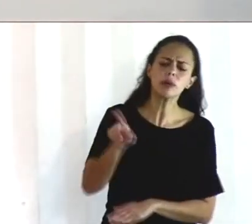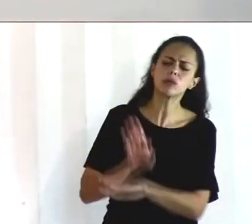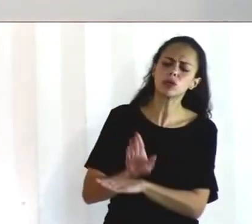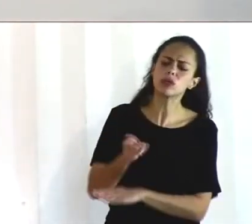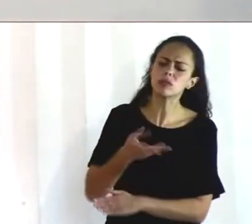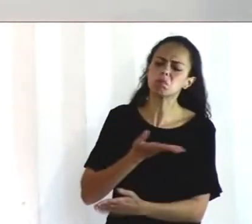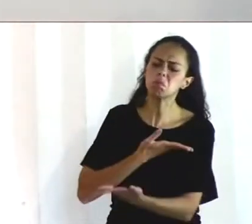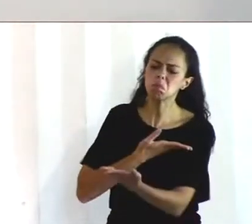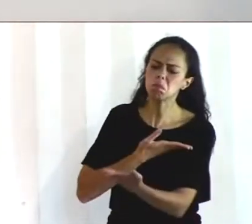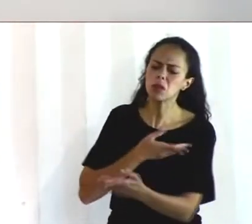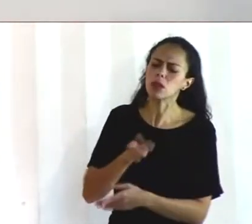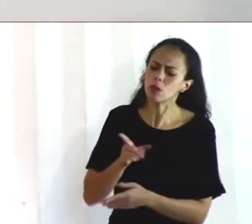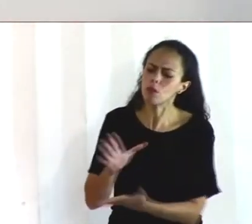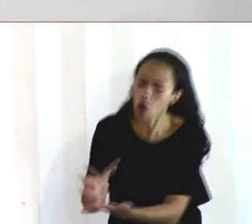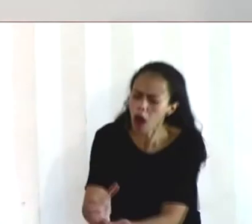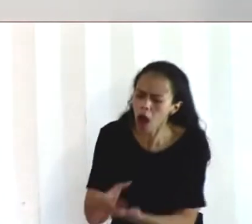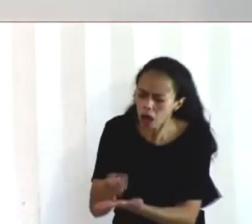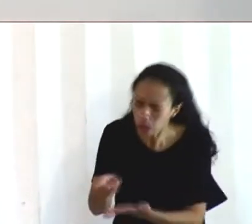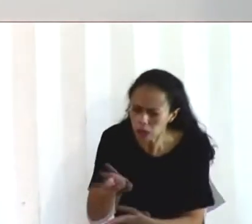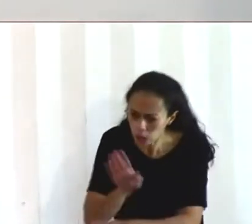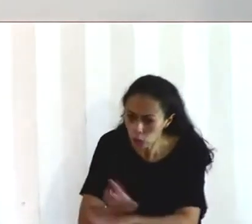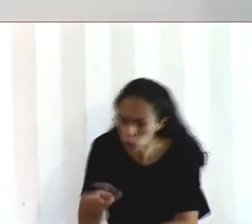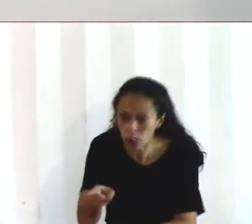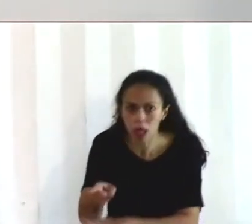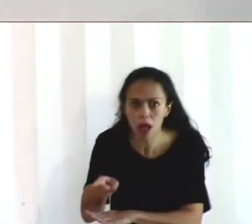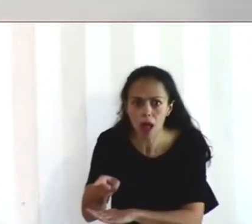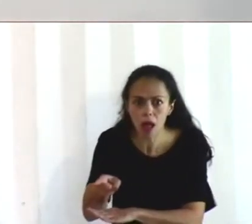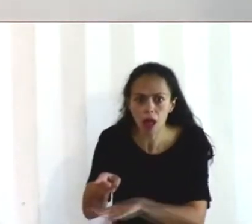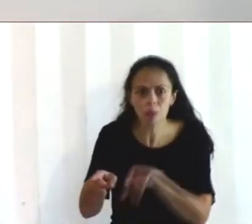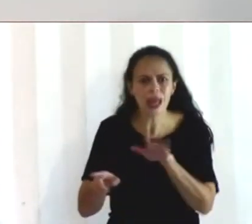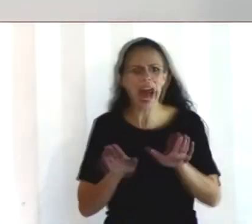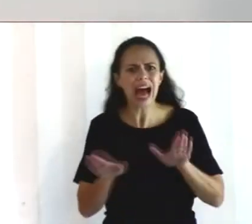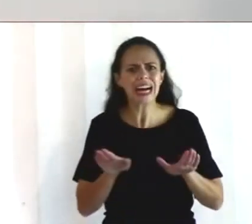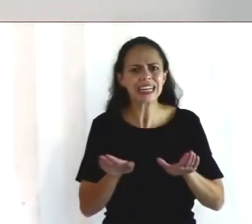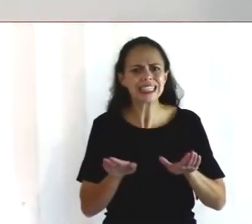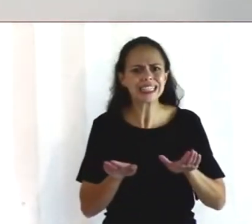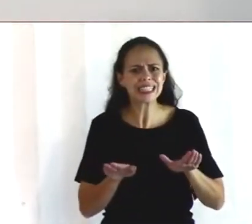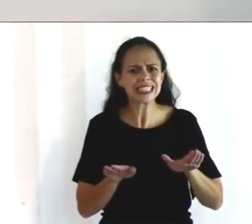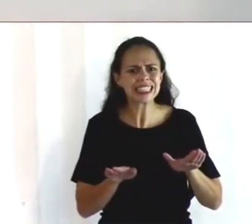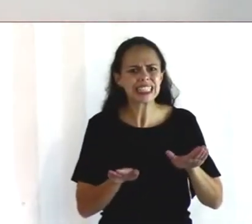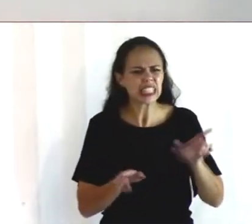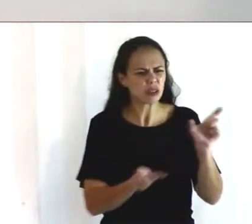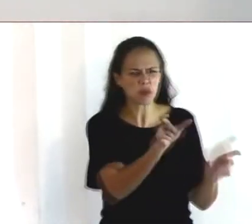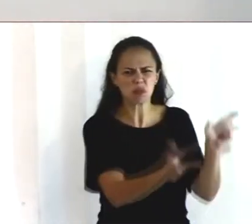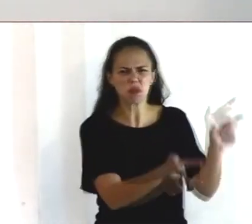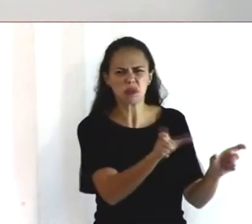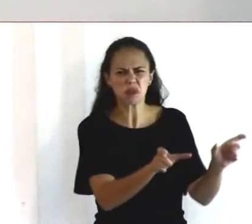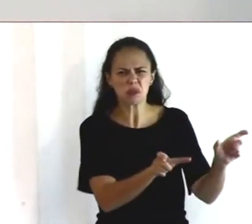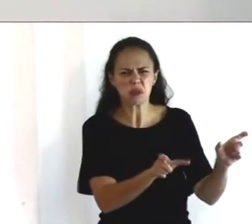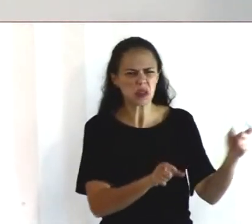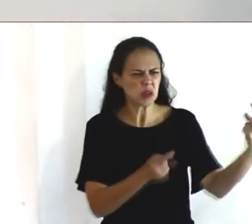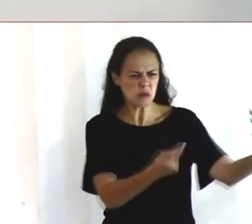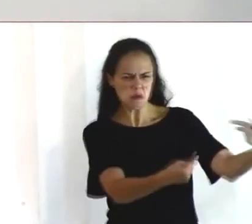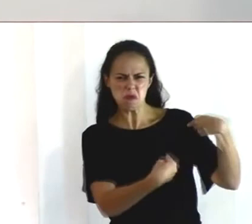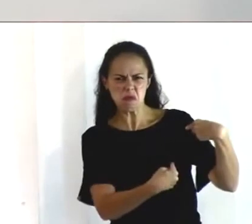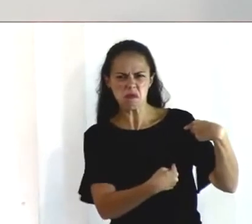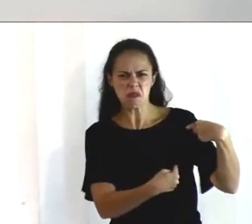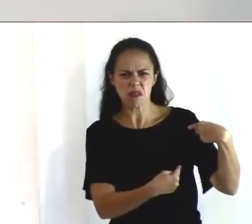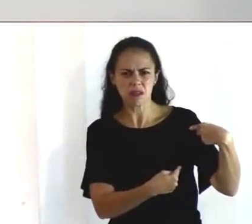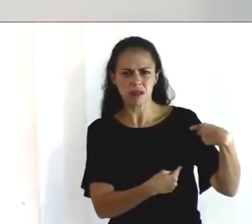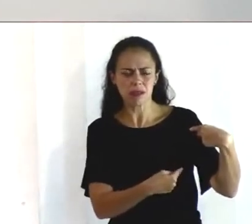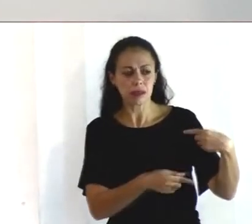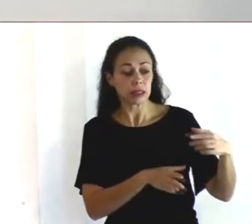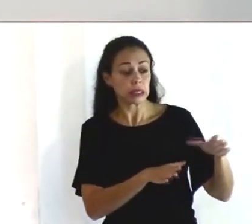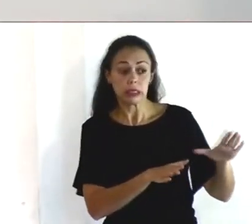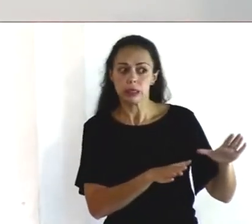caminho? Quantas vezes nós ficamos diante do inimigo, do ódio voraz de um inimigo e podemos dizer, eu